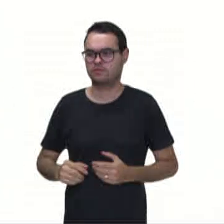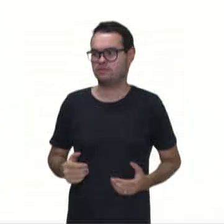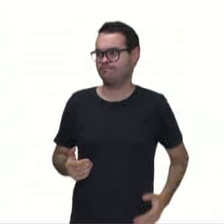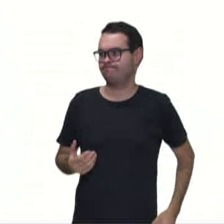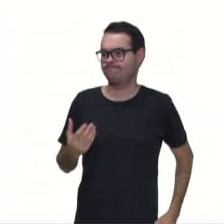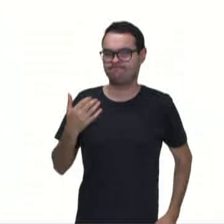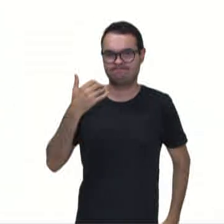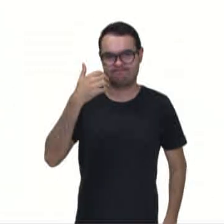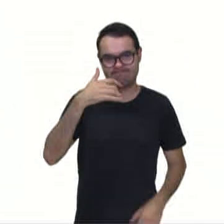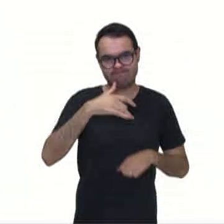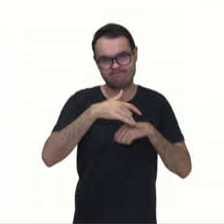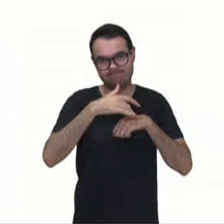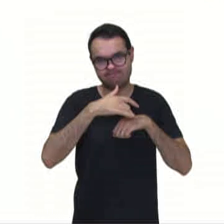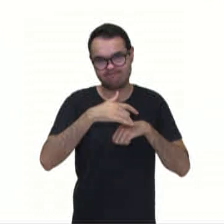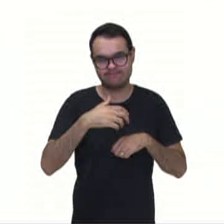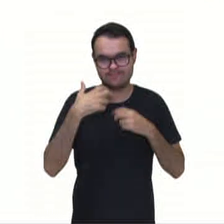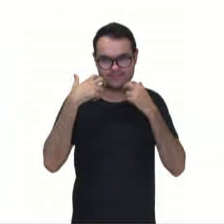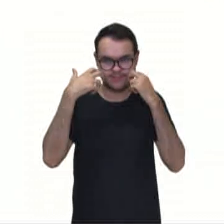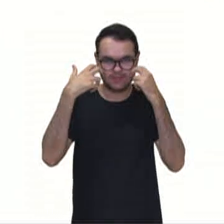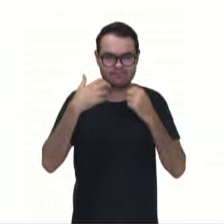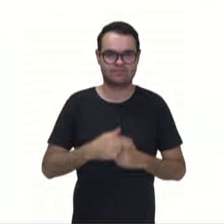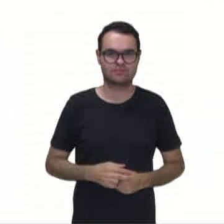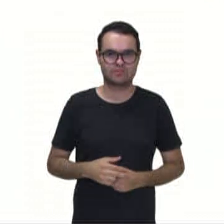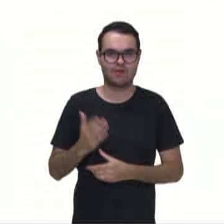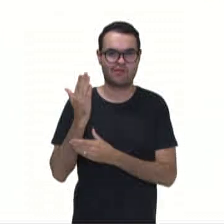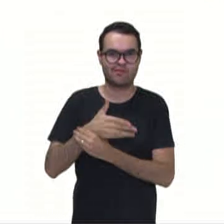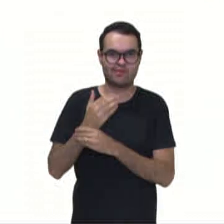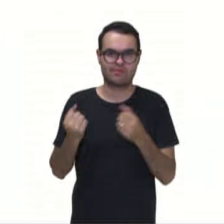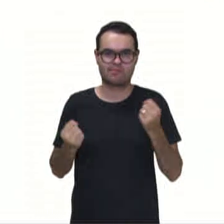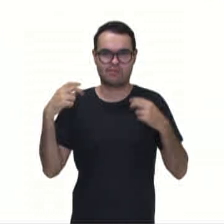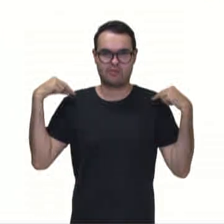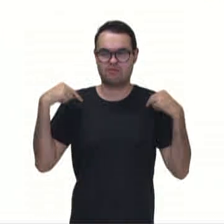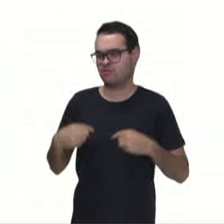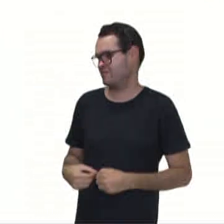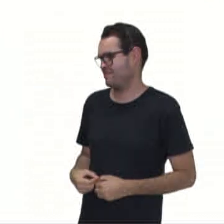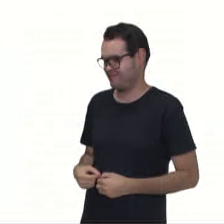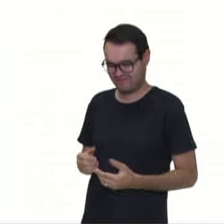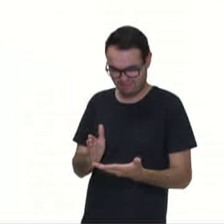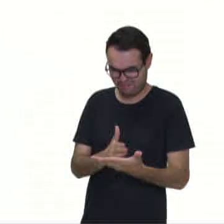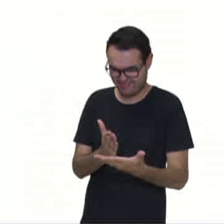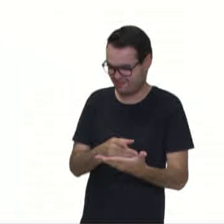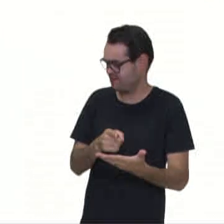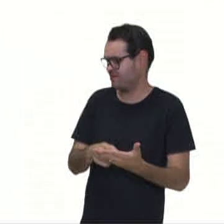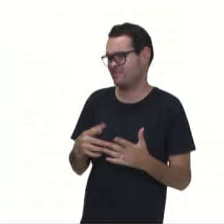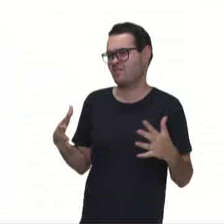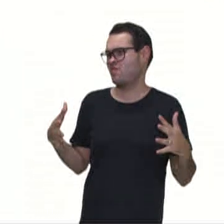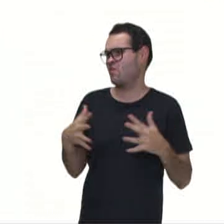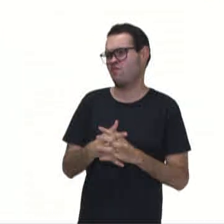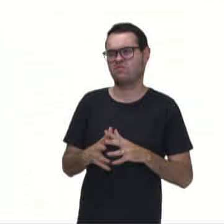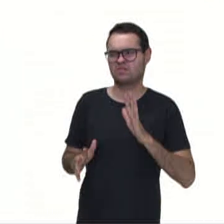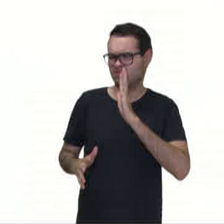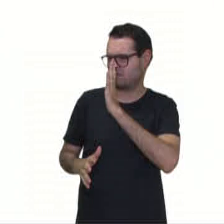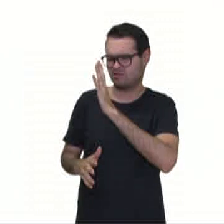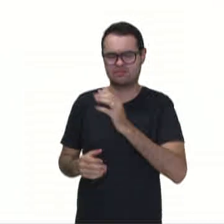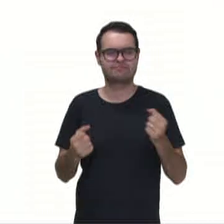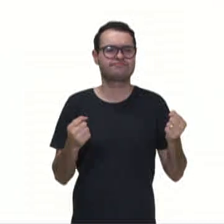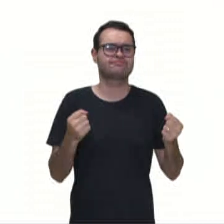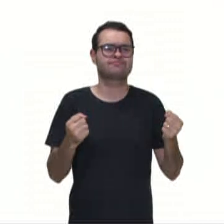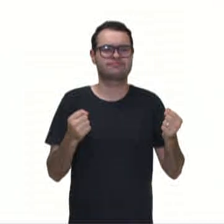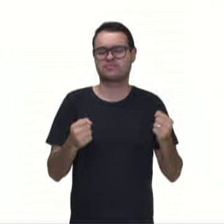foi um motorista de táxi. Manual só confunde, disse didaticamente. Dá uma de